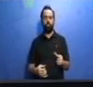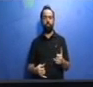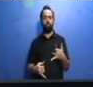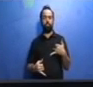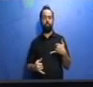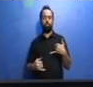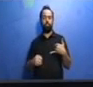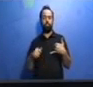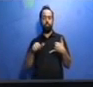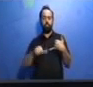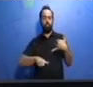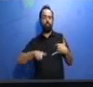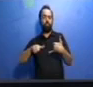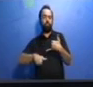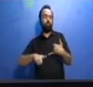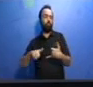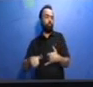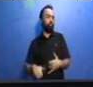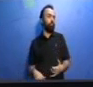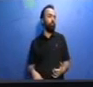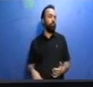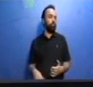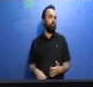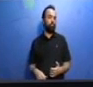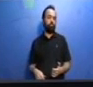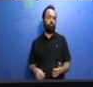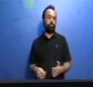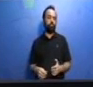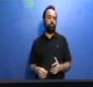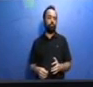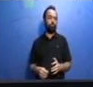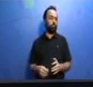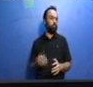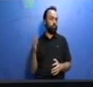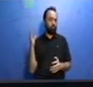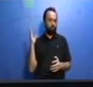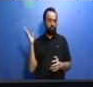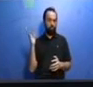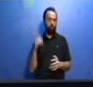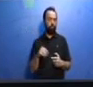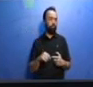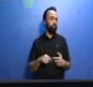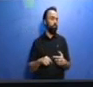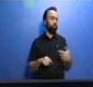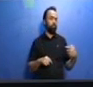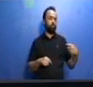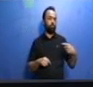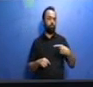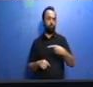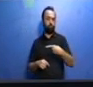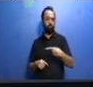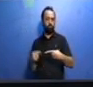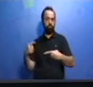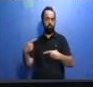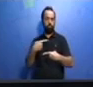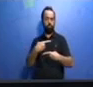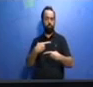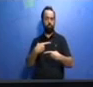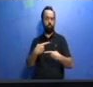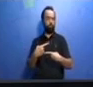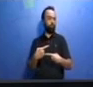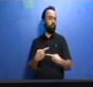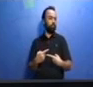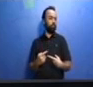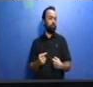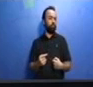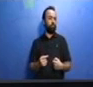oferecer outras informações, como por exemplo, alguns símbolos. Numa reação química, quando ela tem uma seta para os dois lados,